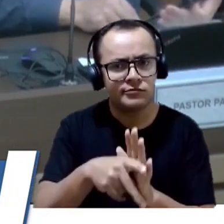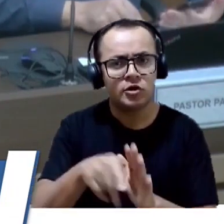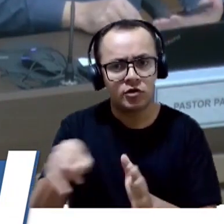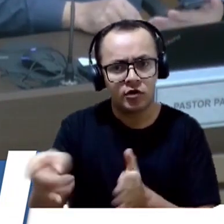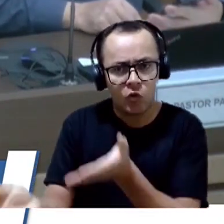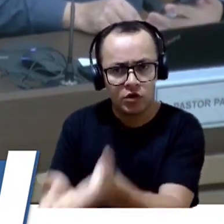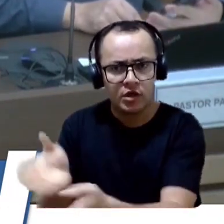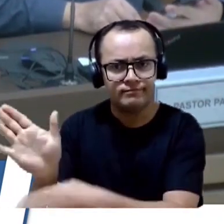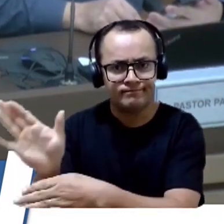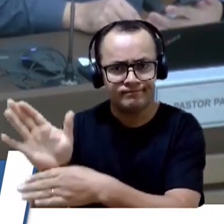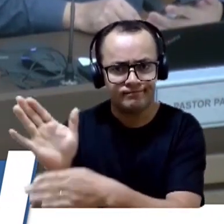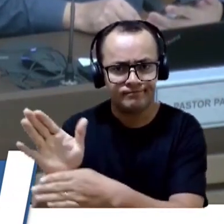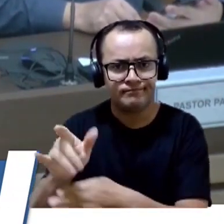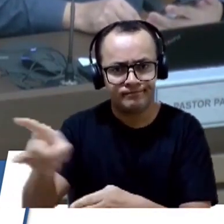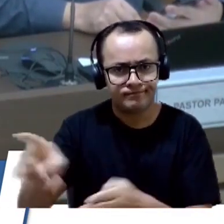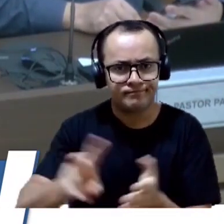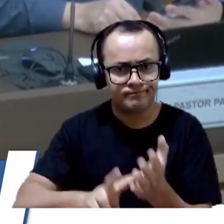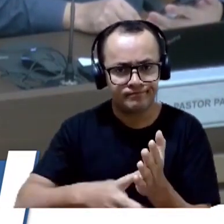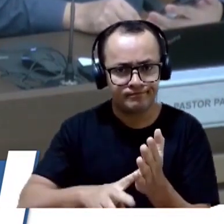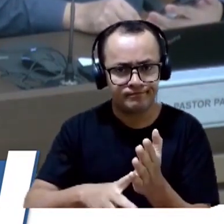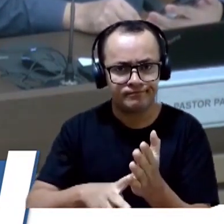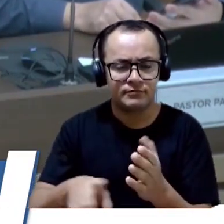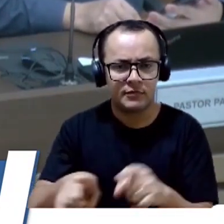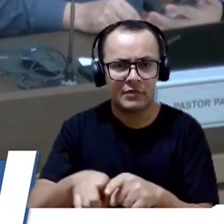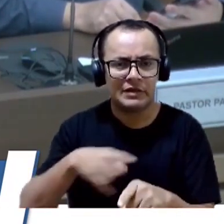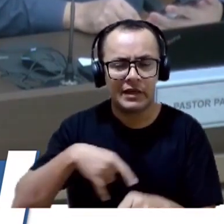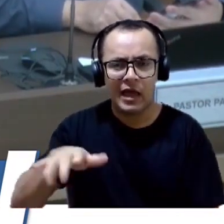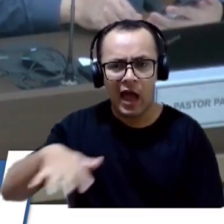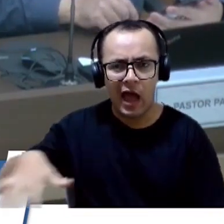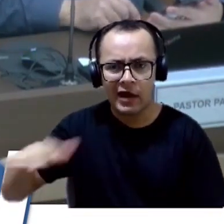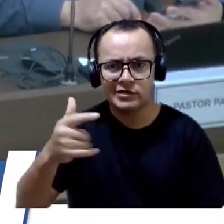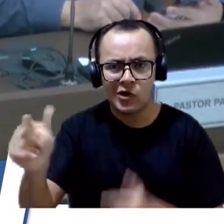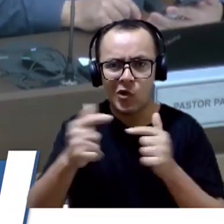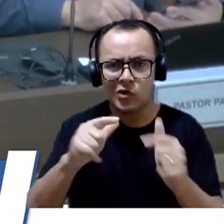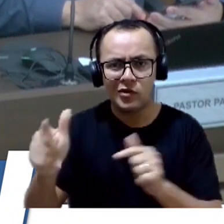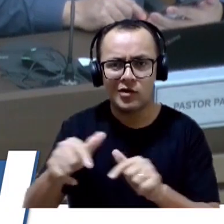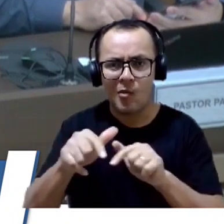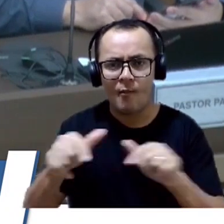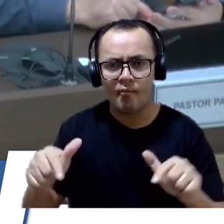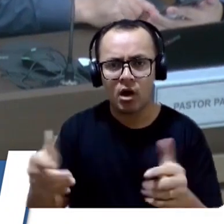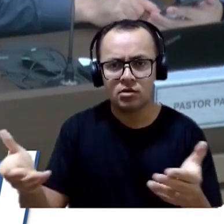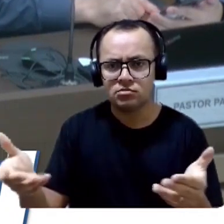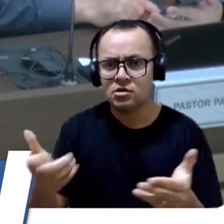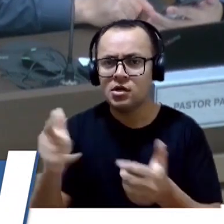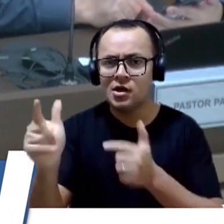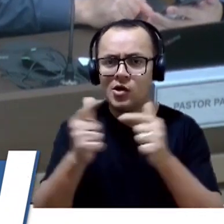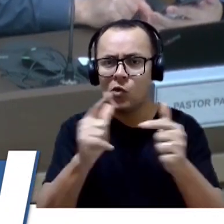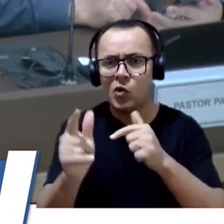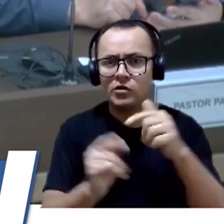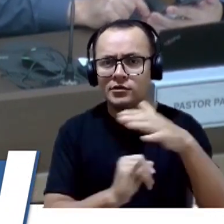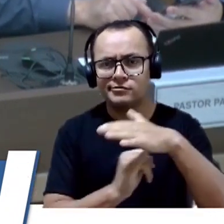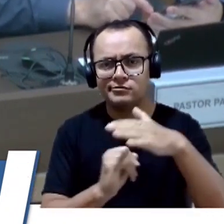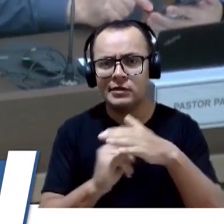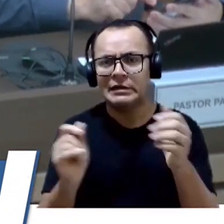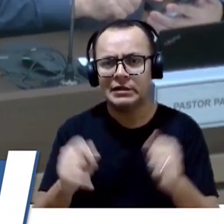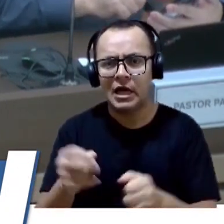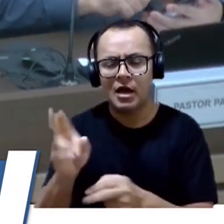Della Mota disse, bem cuidado. As entidades, quando pegam, têm que seguir o exemplo de vocês, que é